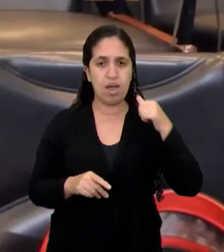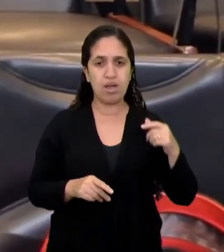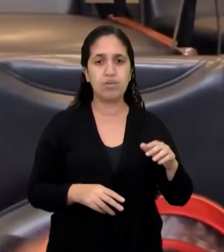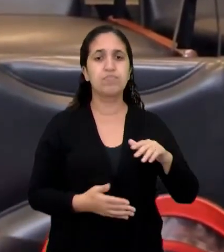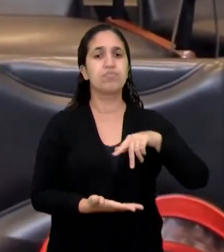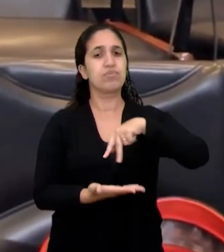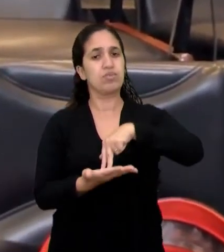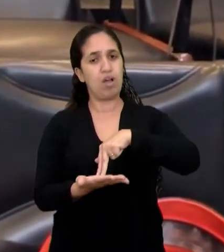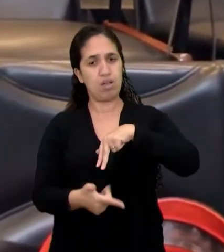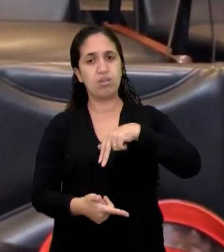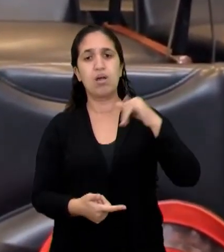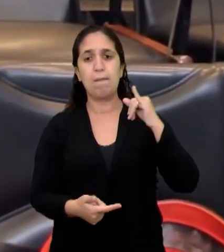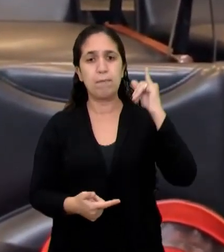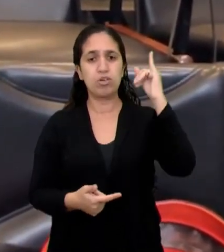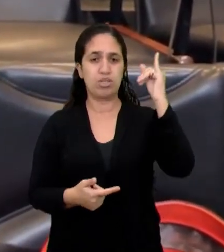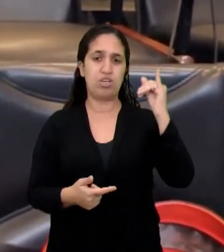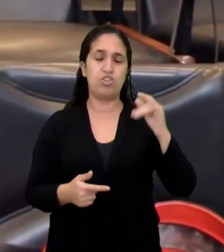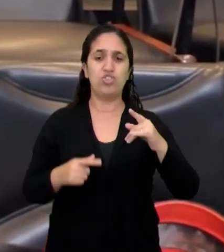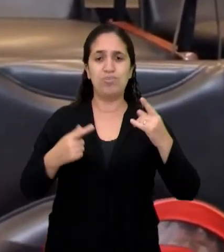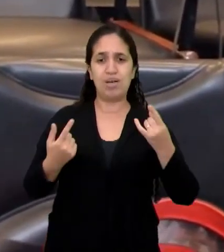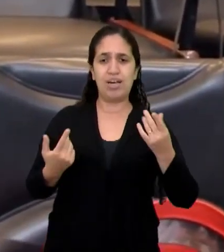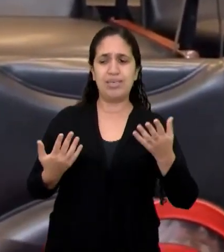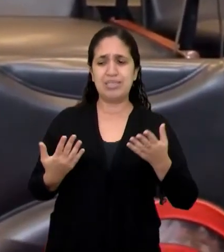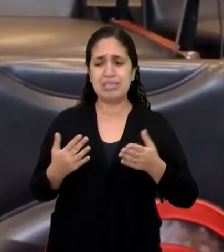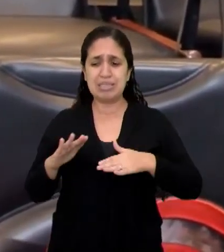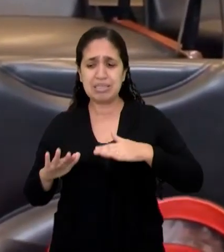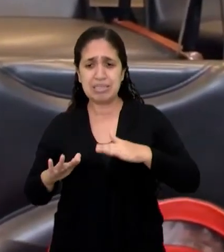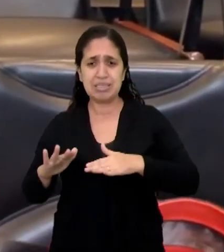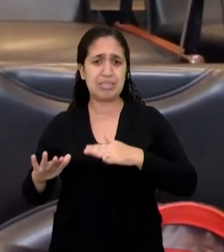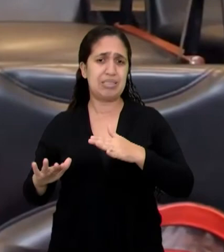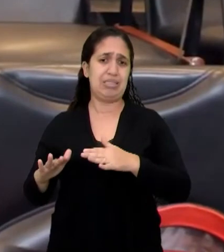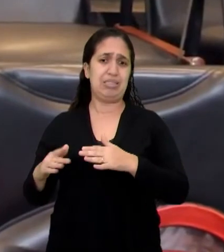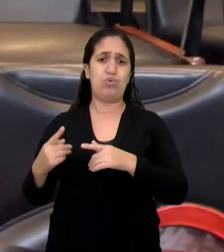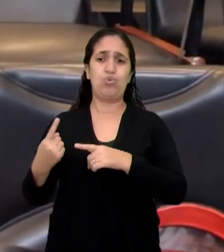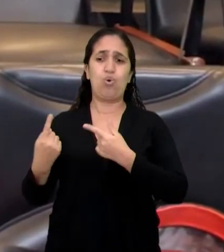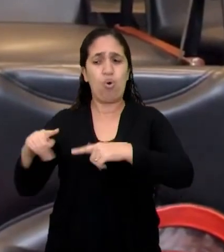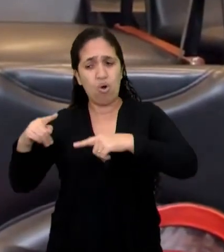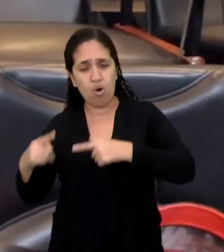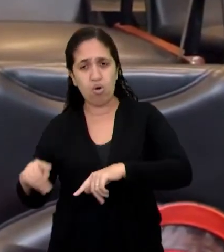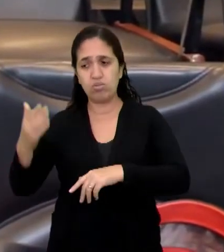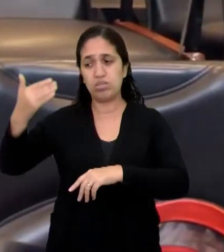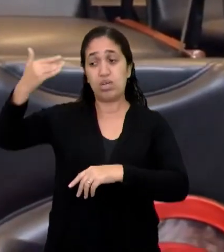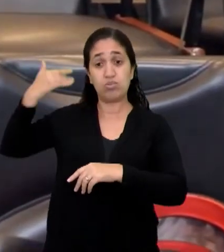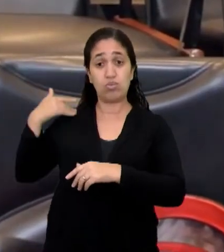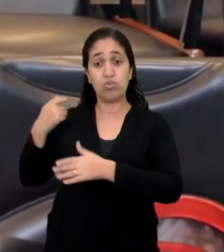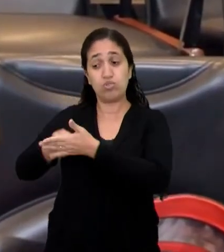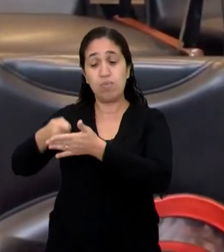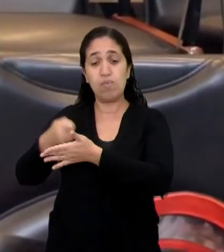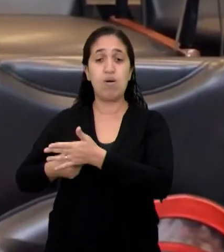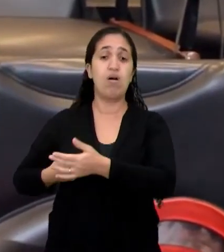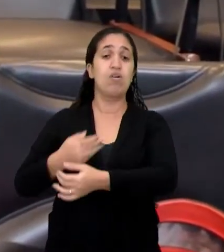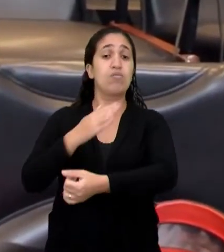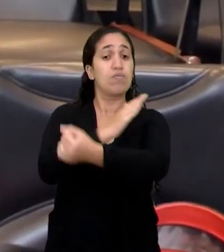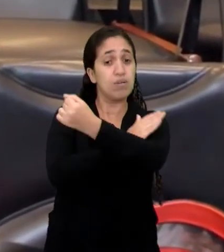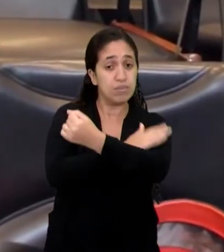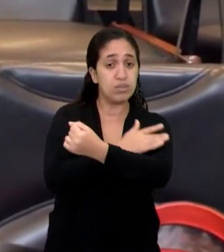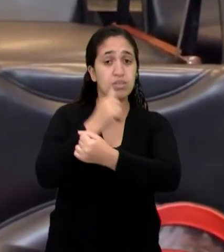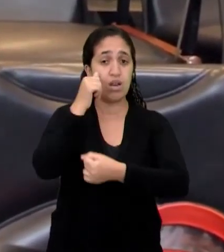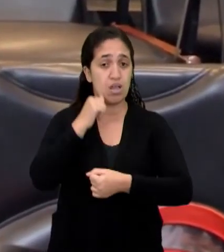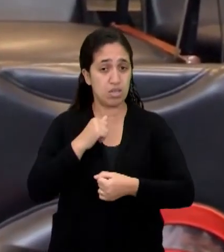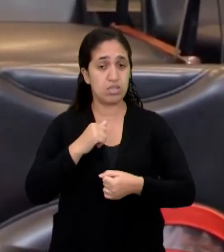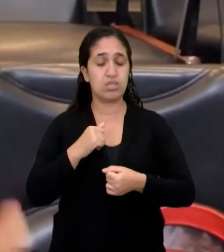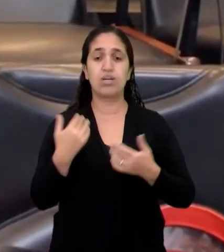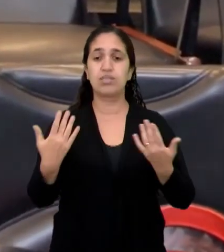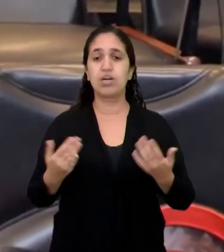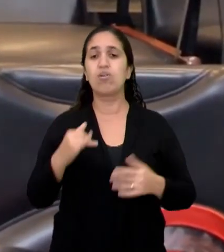reproduzindo uma lógica extremamente conservadora e que vai contra as reivindicações históricas dos movimentos feministas. Nessa, eu acho que é muito importante a gente